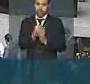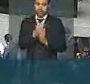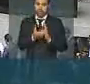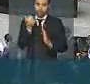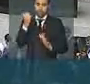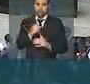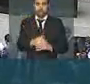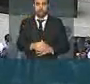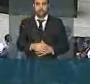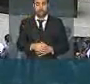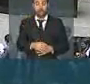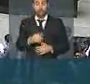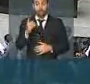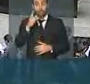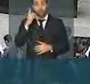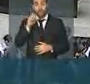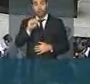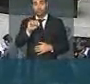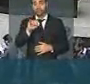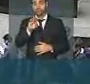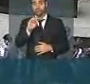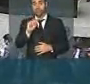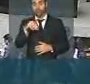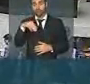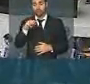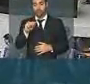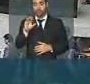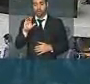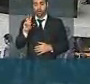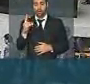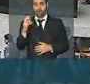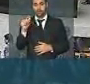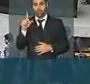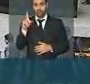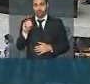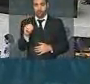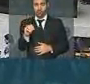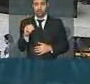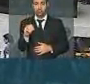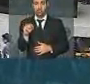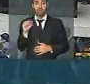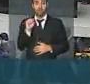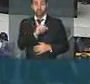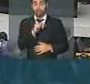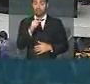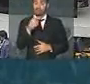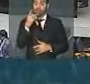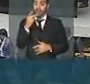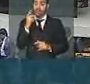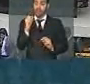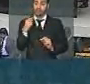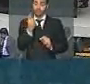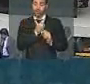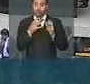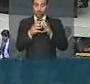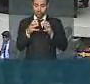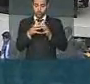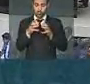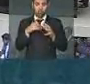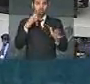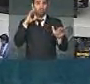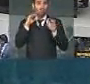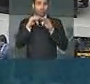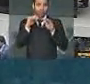um minuto deputado se barra eu quero dizer a vossa excelência que nestes termos a nossa bancada vai